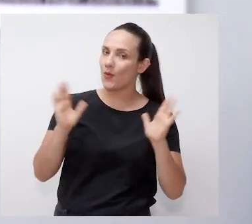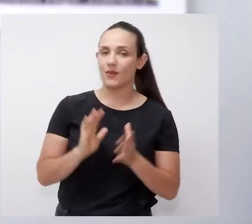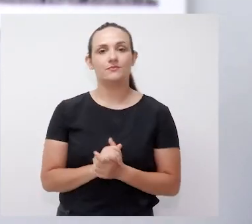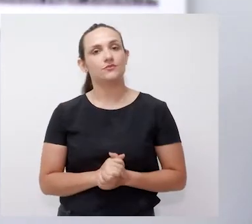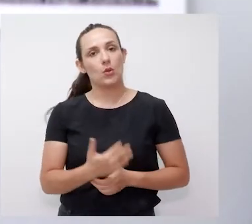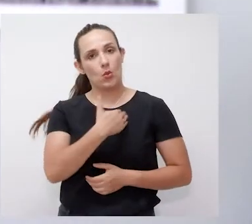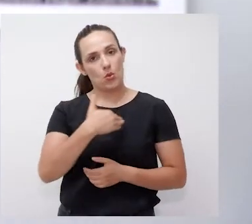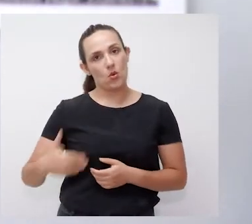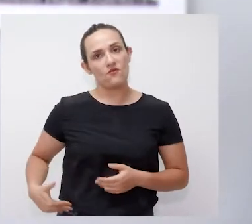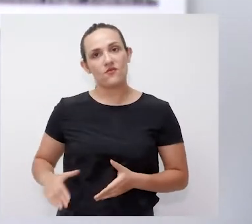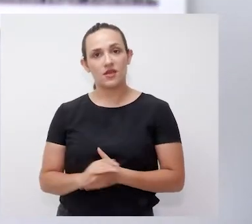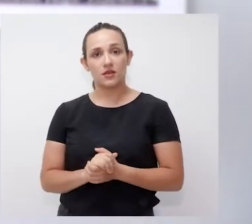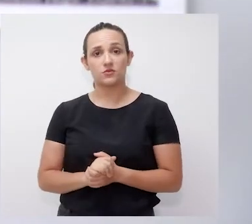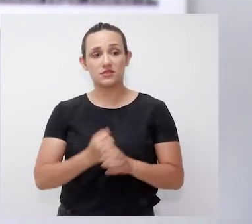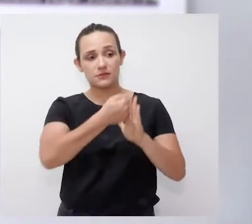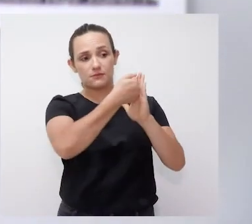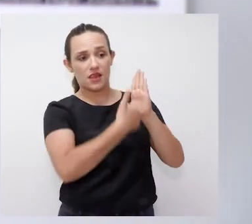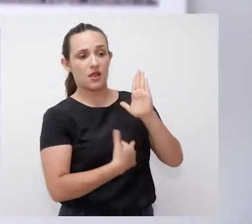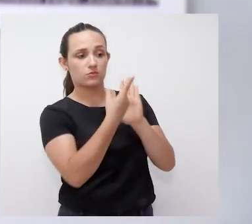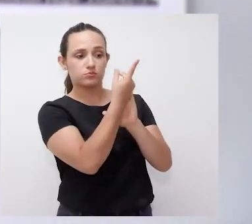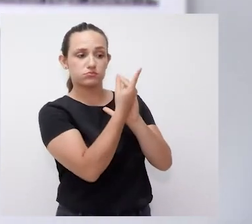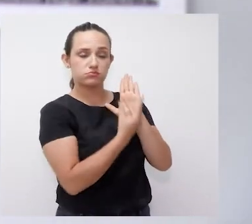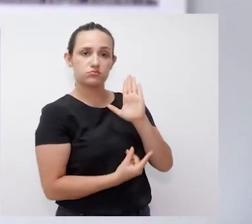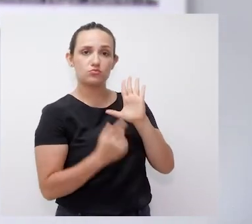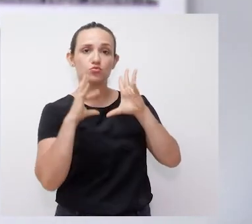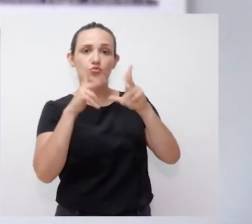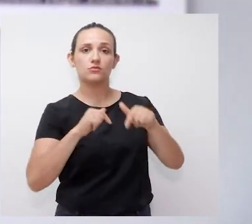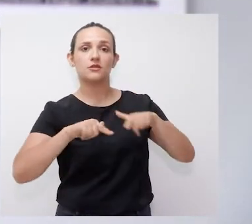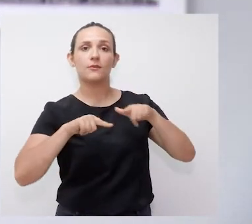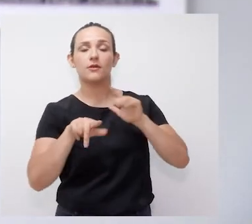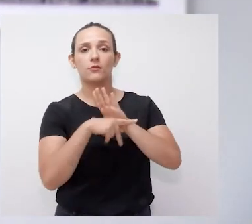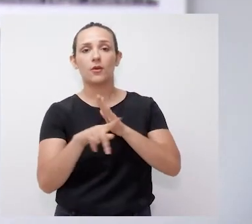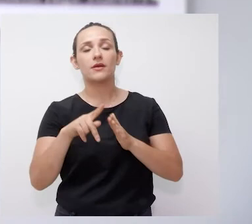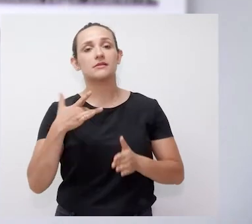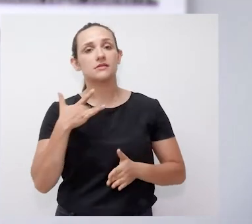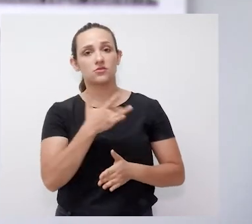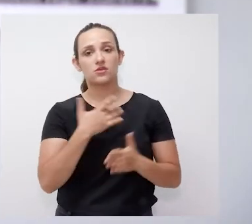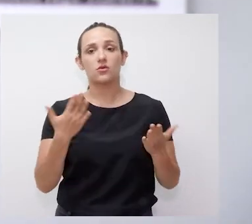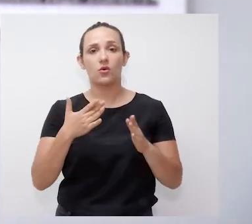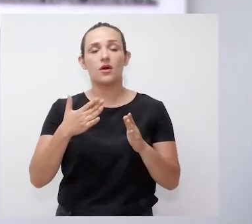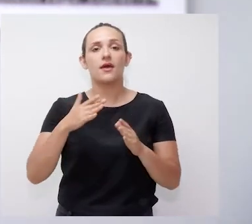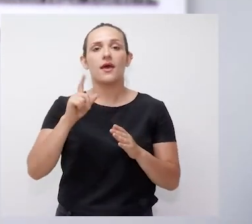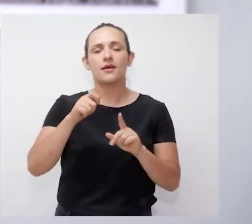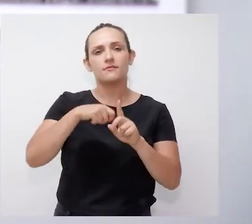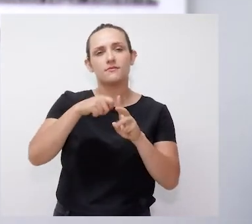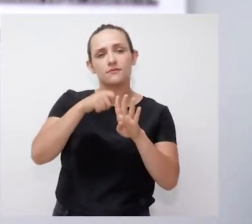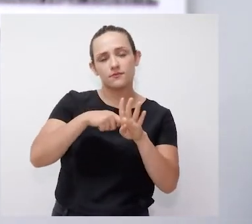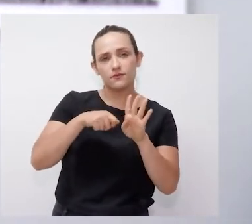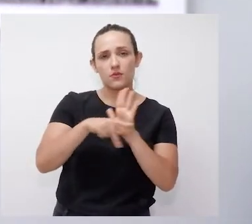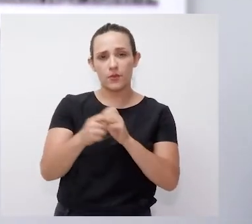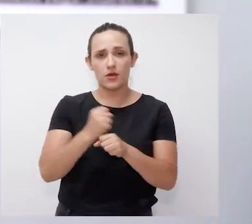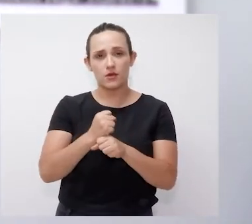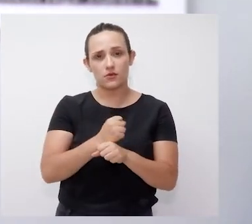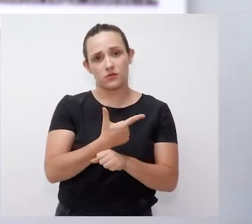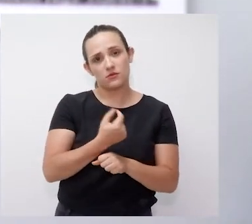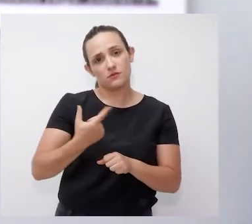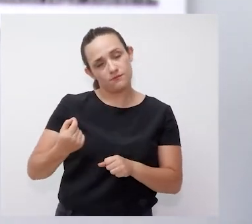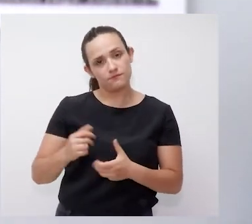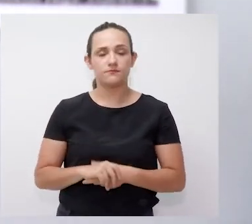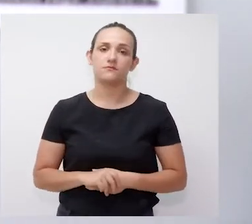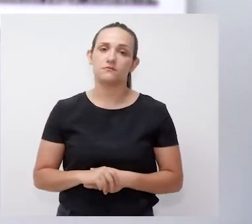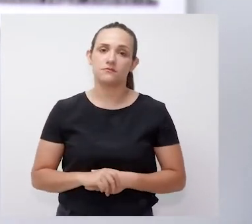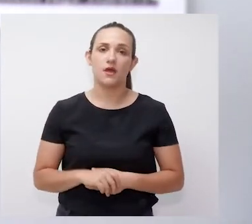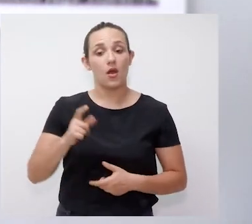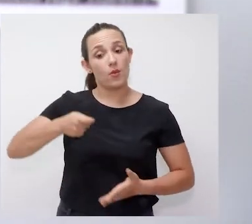Olá! O governo prestou contas em novembro sobre as ações na área de saúde no segundo quadrimestre de 2020.